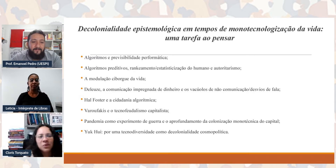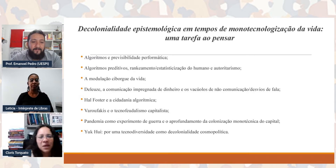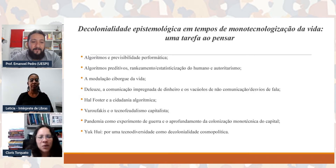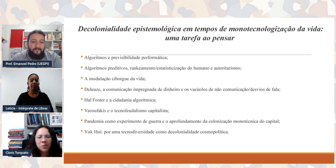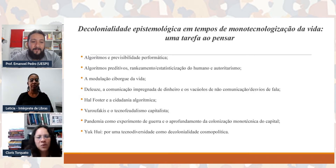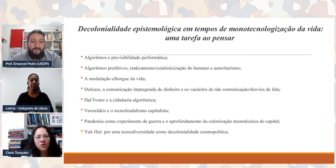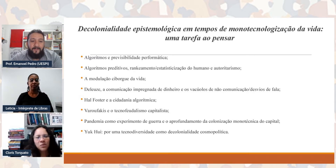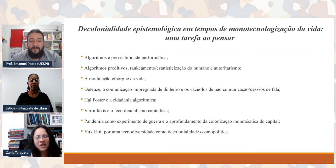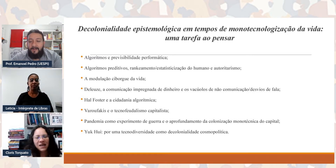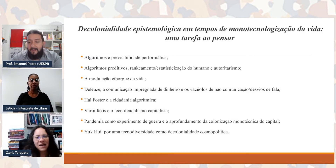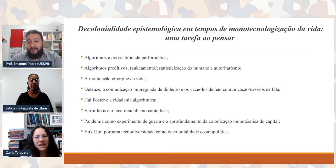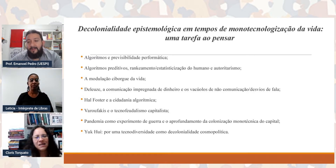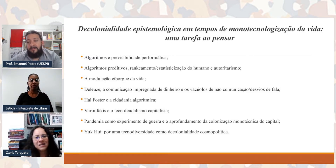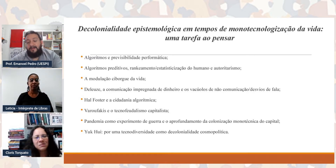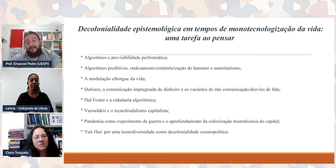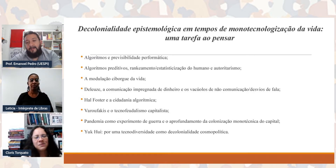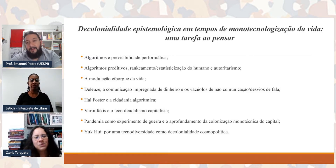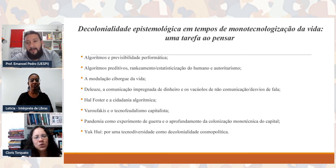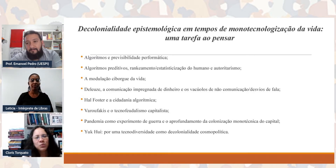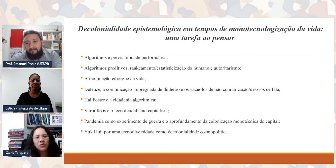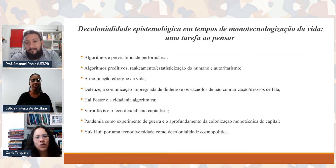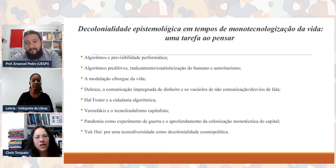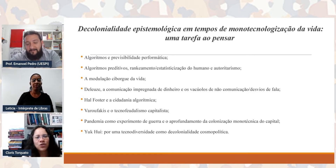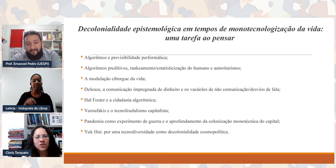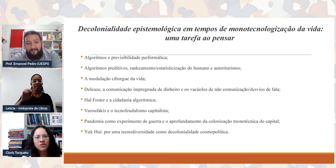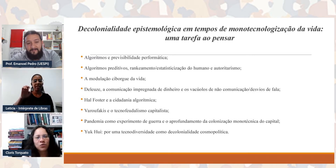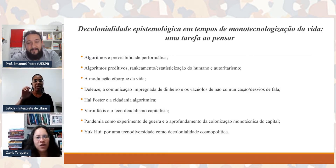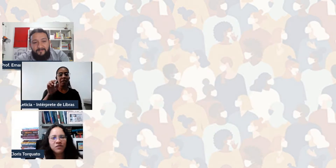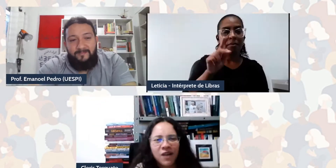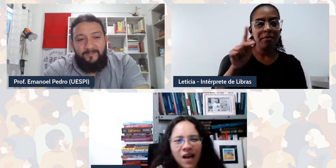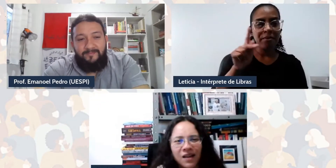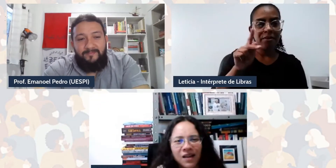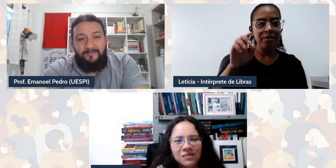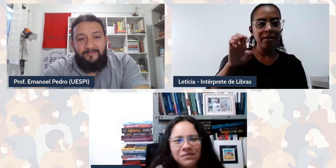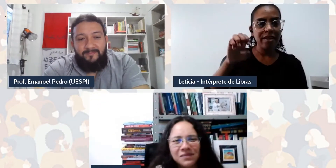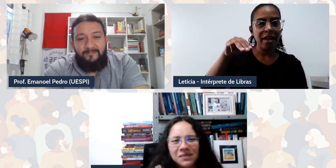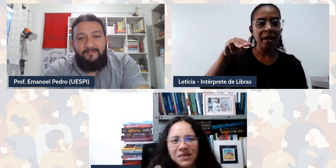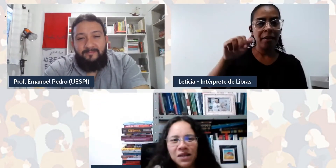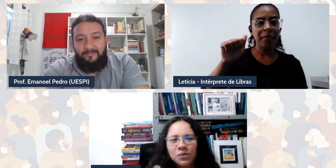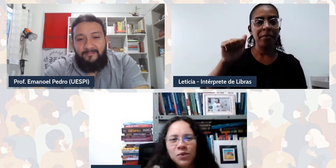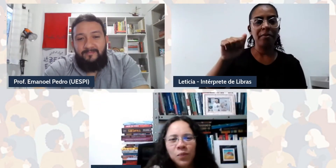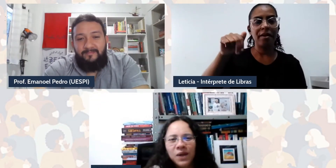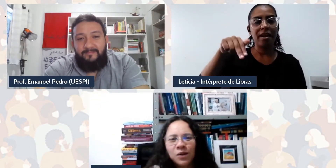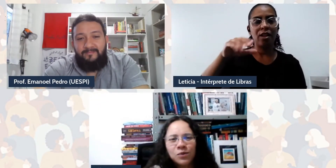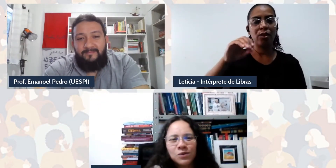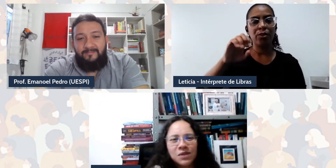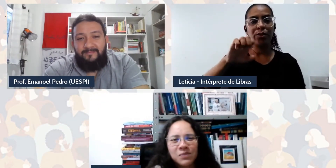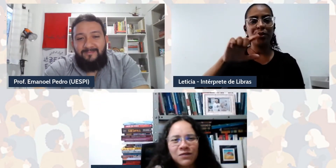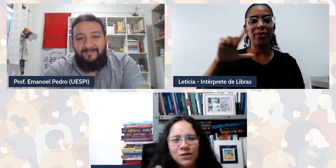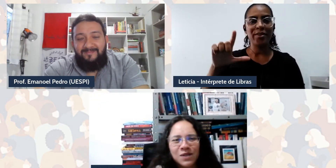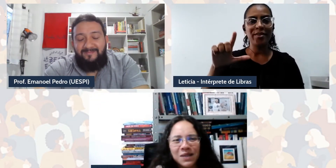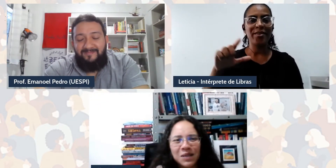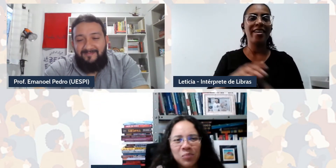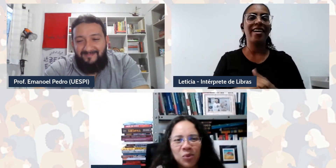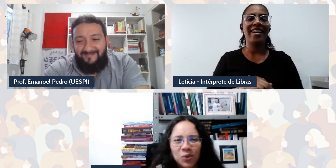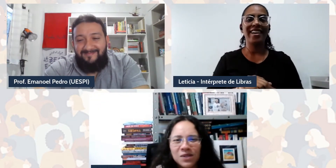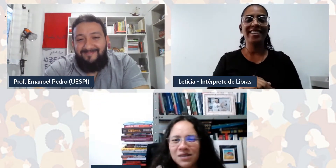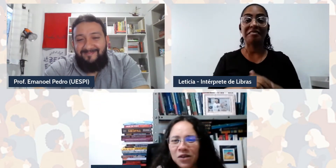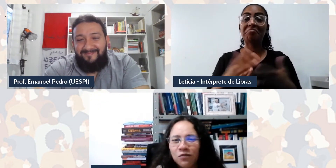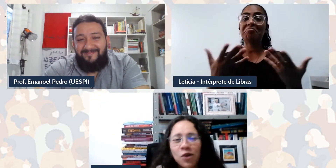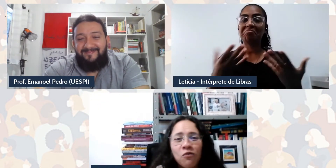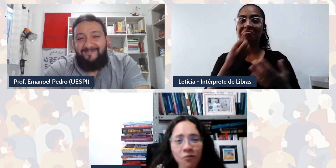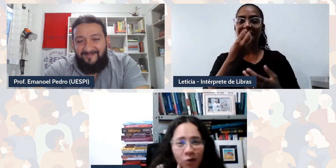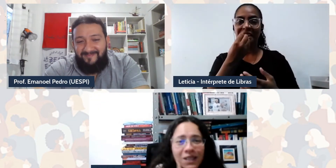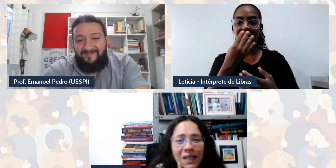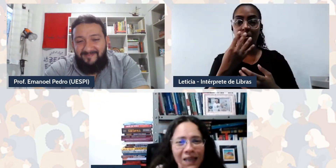Emanuel, muito obrigada, muito provocativa a tua fala, tenho mil perguntas para você depois,